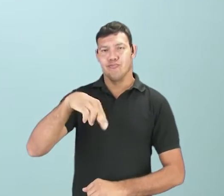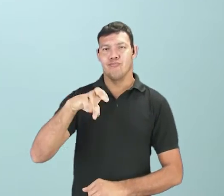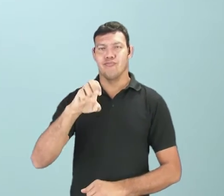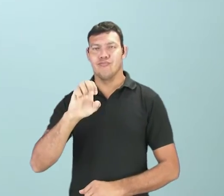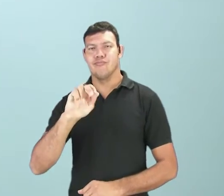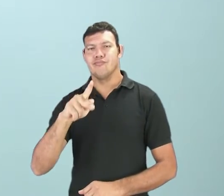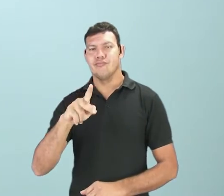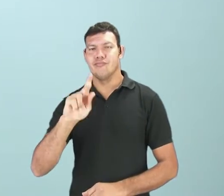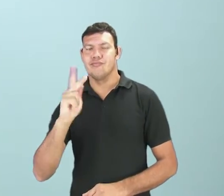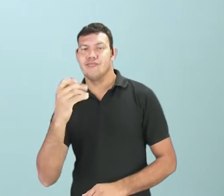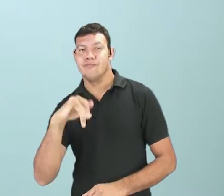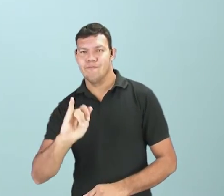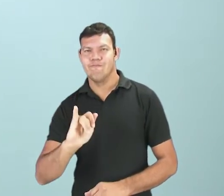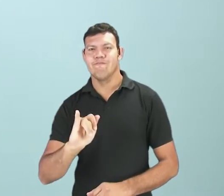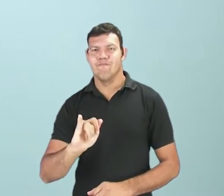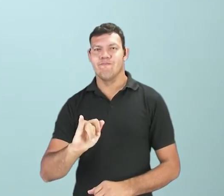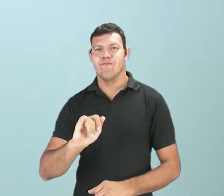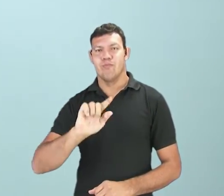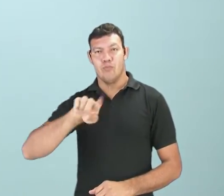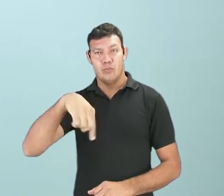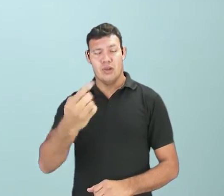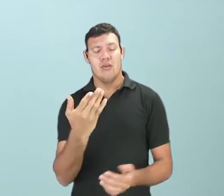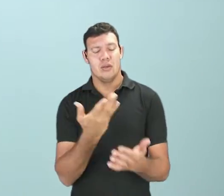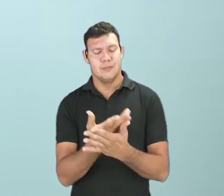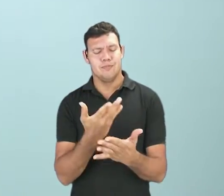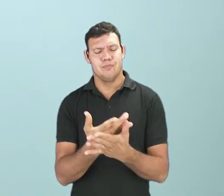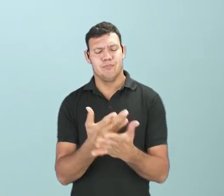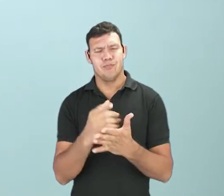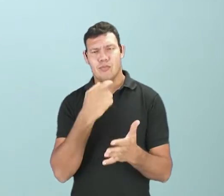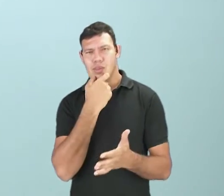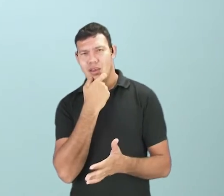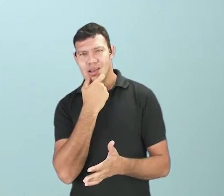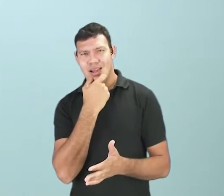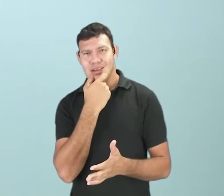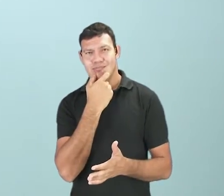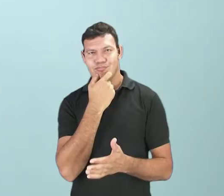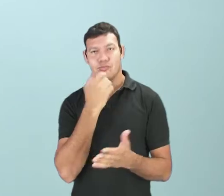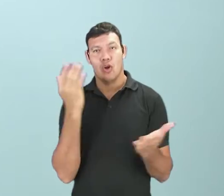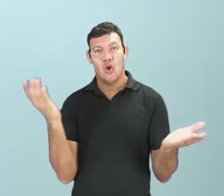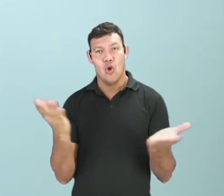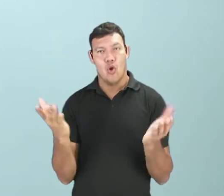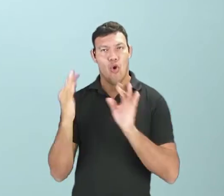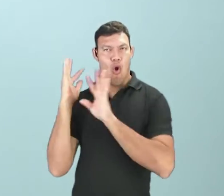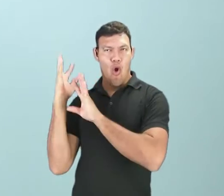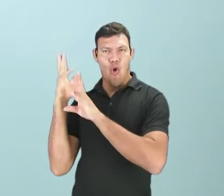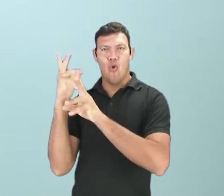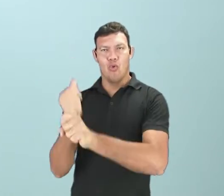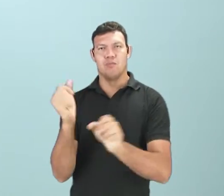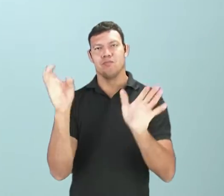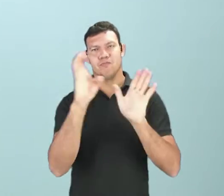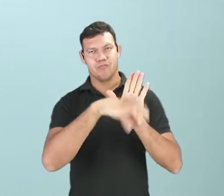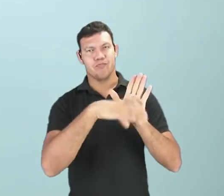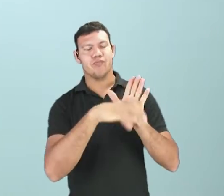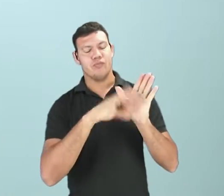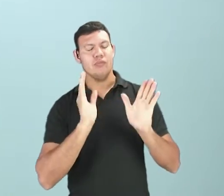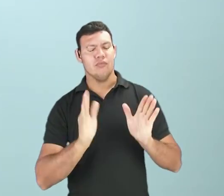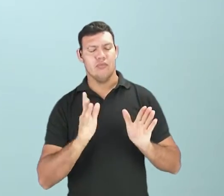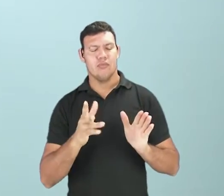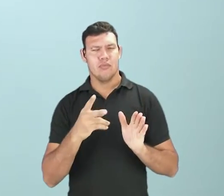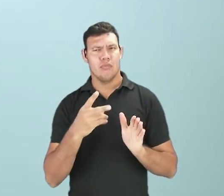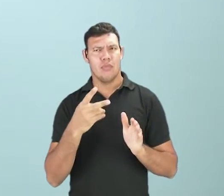hoje. E hoje nós vamos fazer uma pequena revisão sobre todos os conteúdos que vocês já viram aqui, né, que já